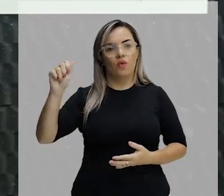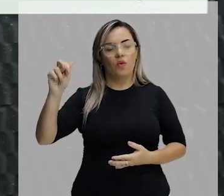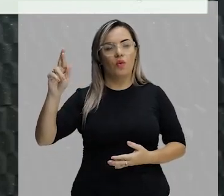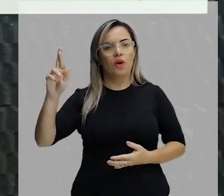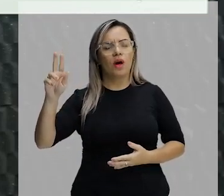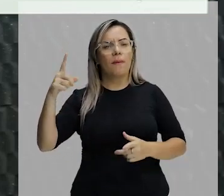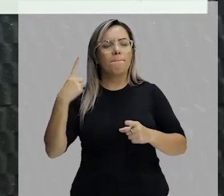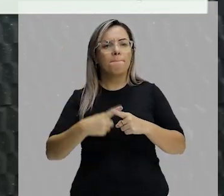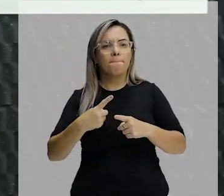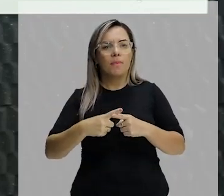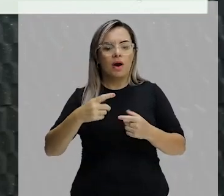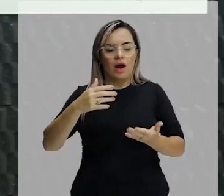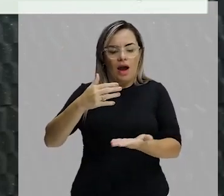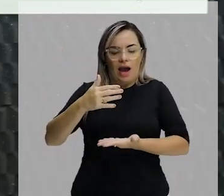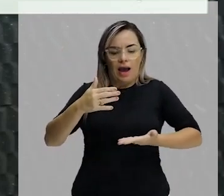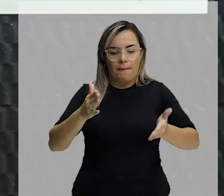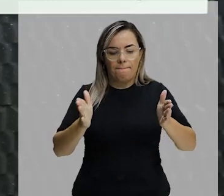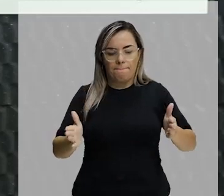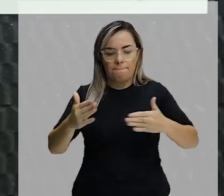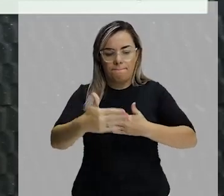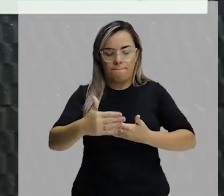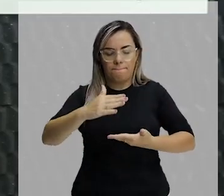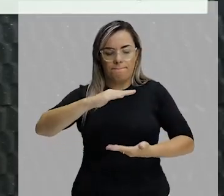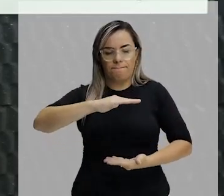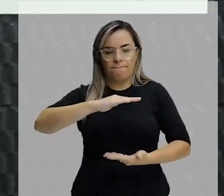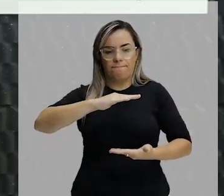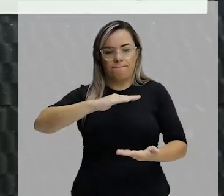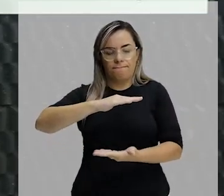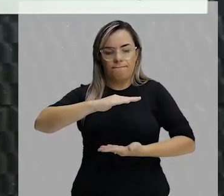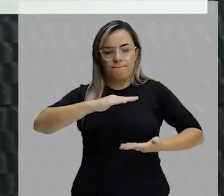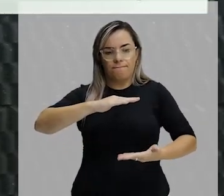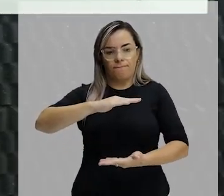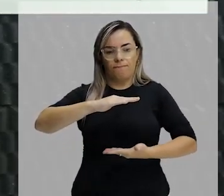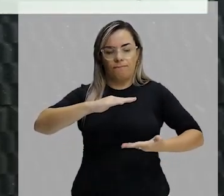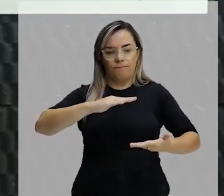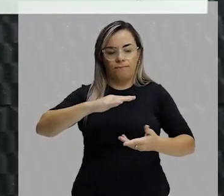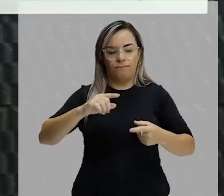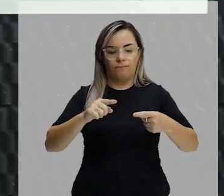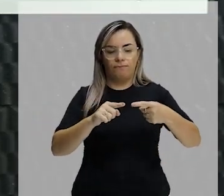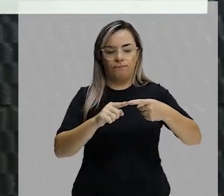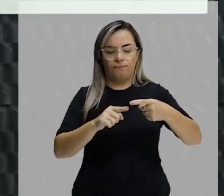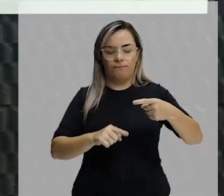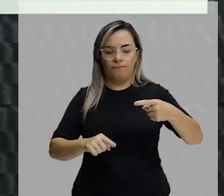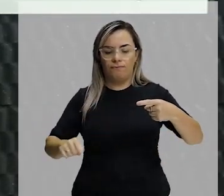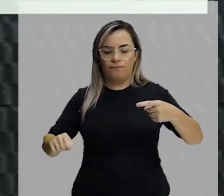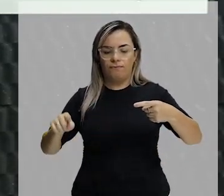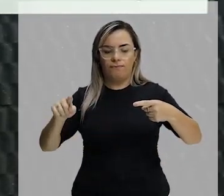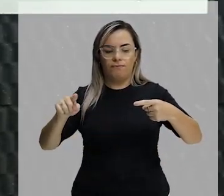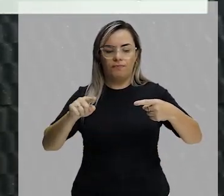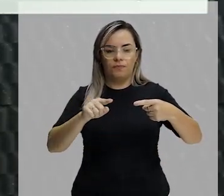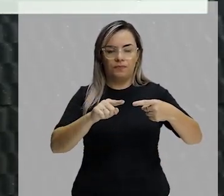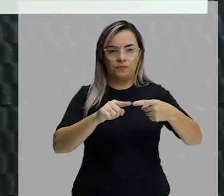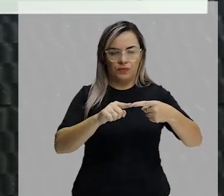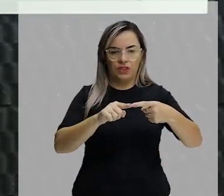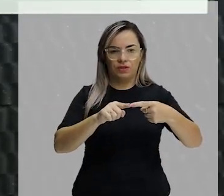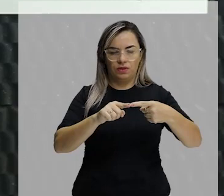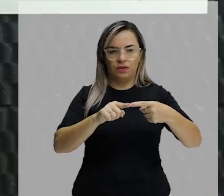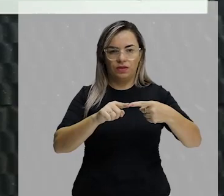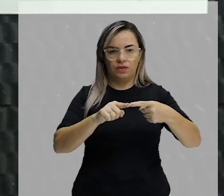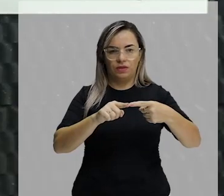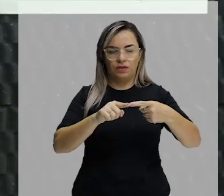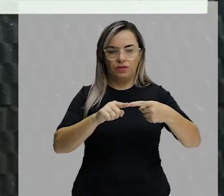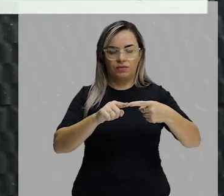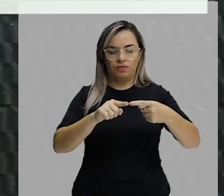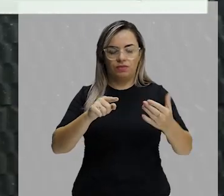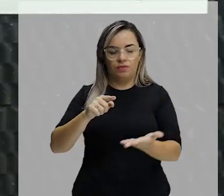que a base dele, né? A base desse prisma vai ser um quadrado, que é um polígono regular. Então, se a